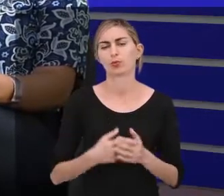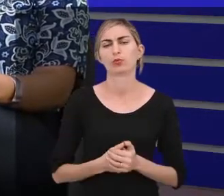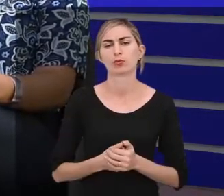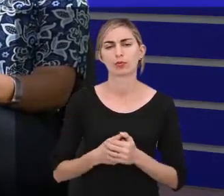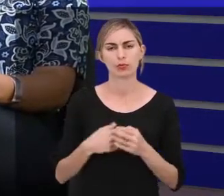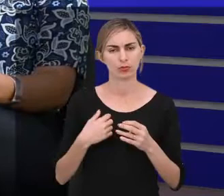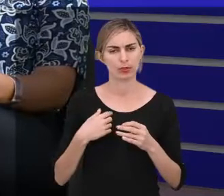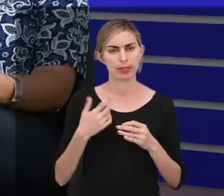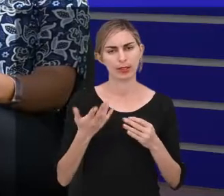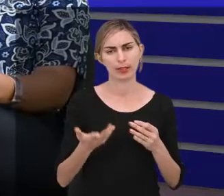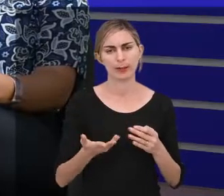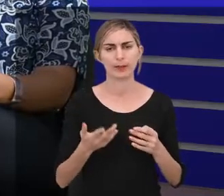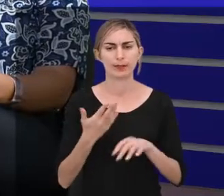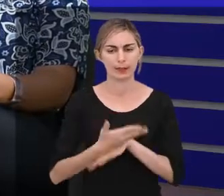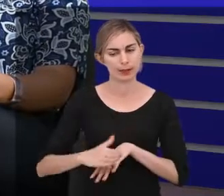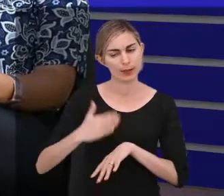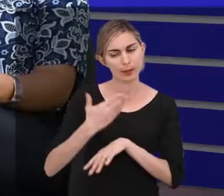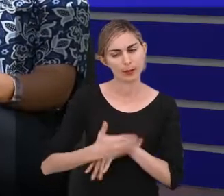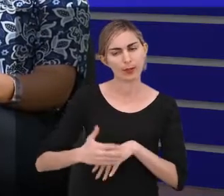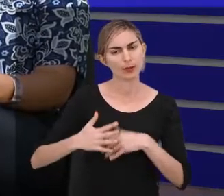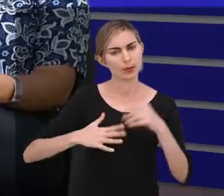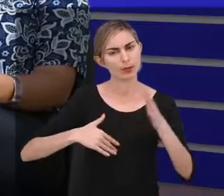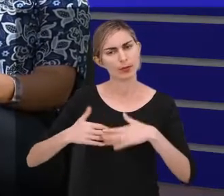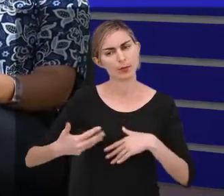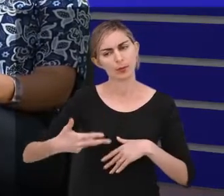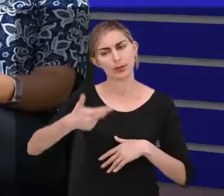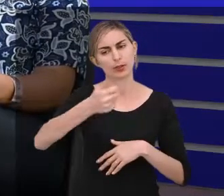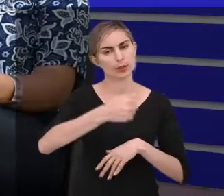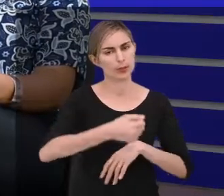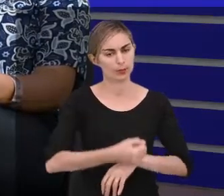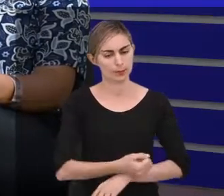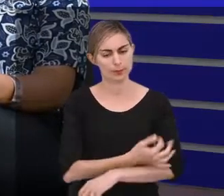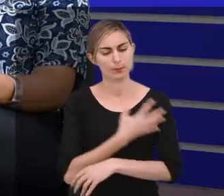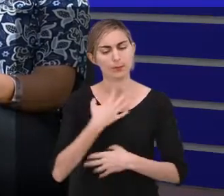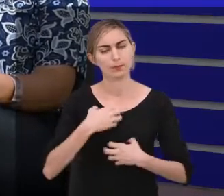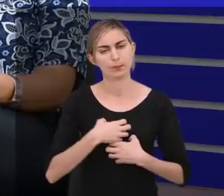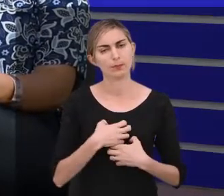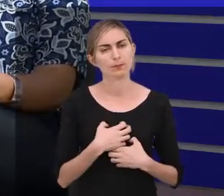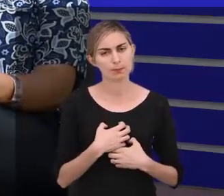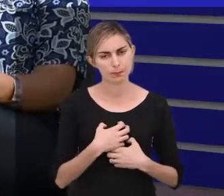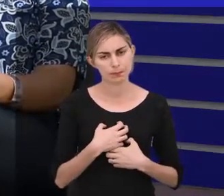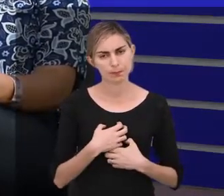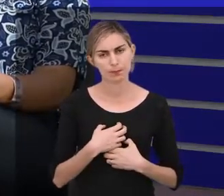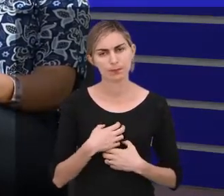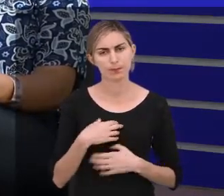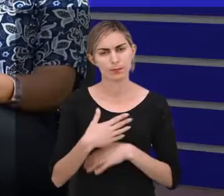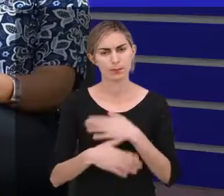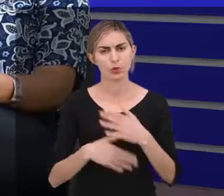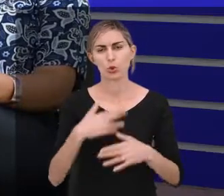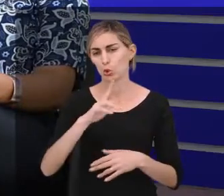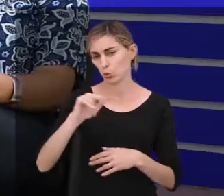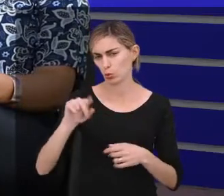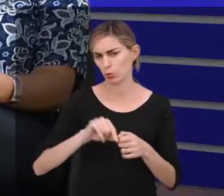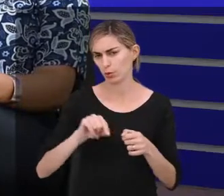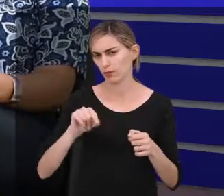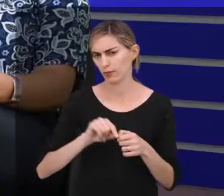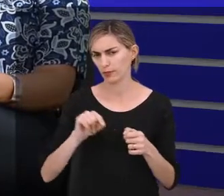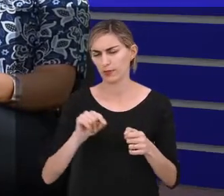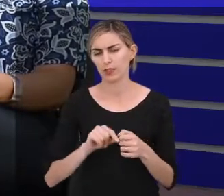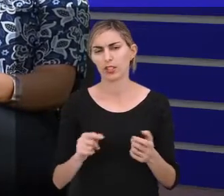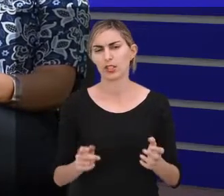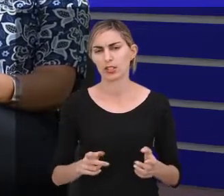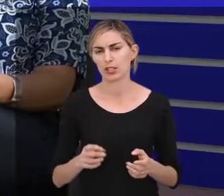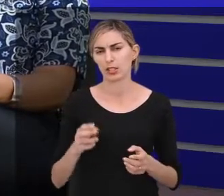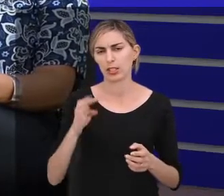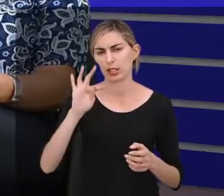investir num treinamento de habilidades emocionais, né? Para quem nunca fez, para quem já ouviu falar,